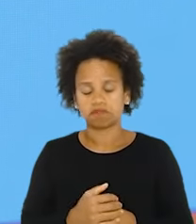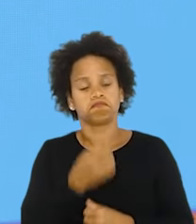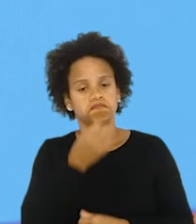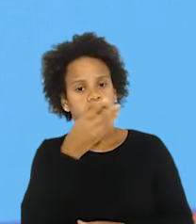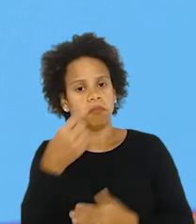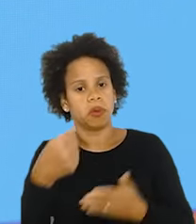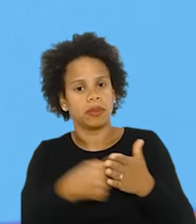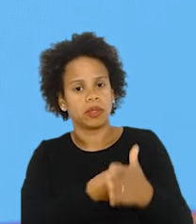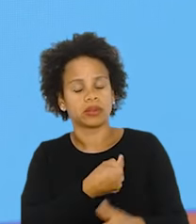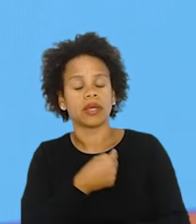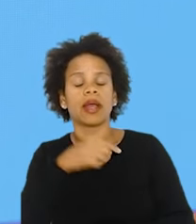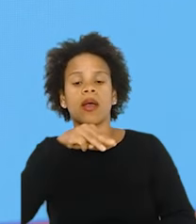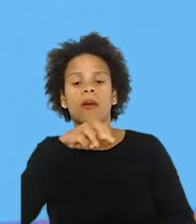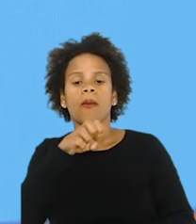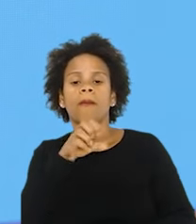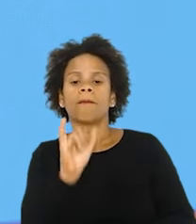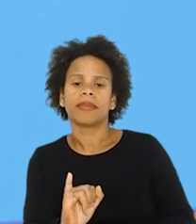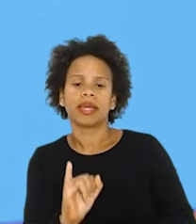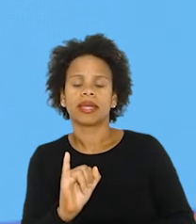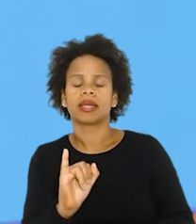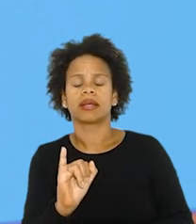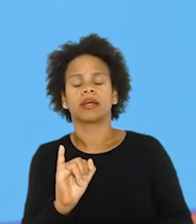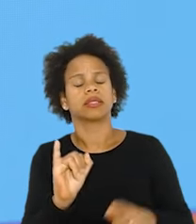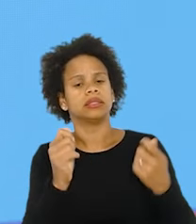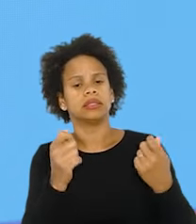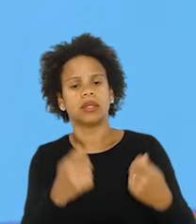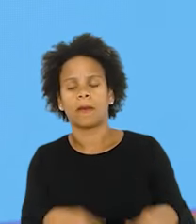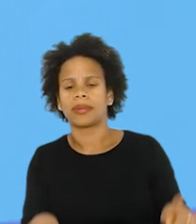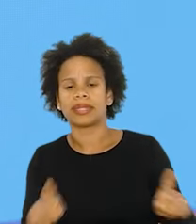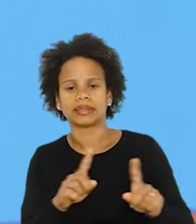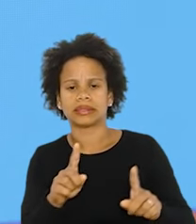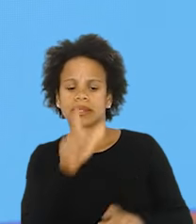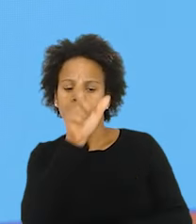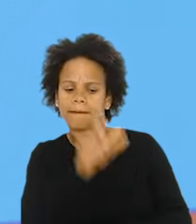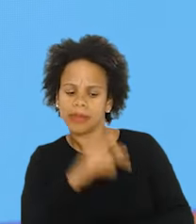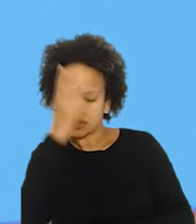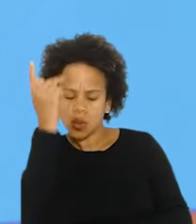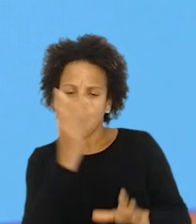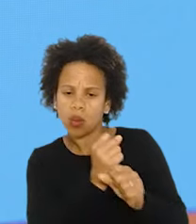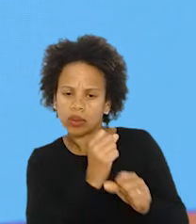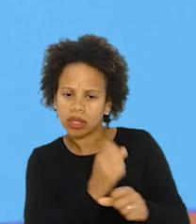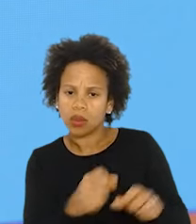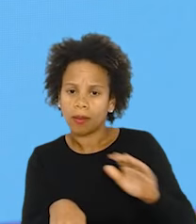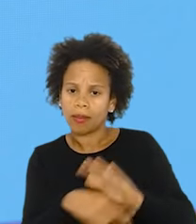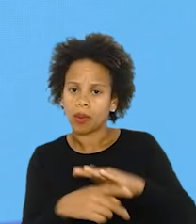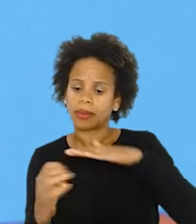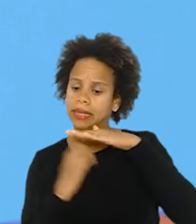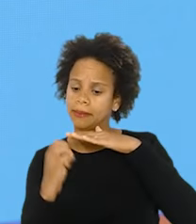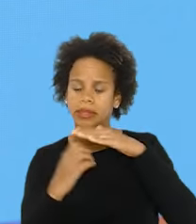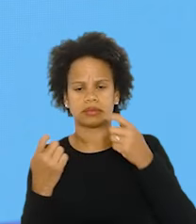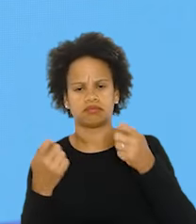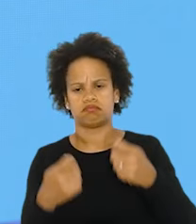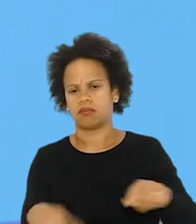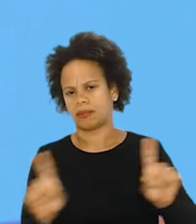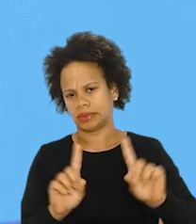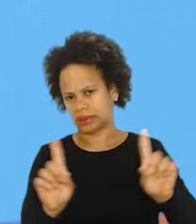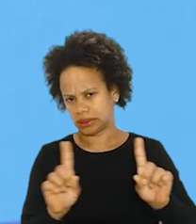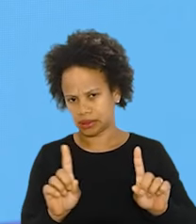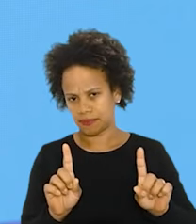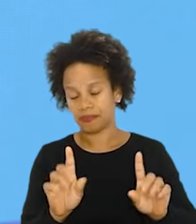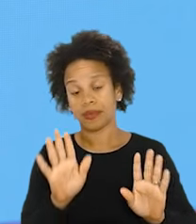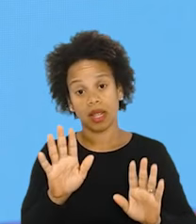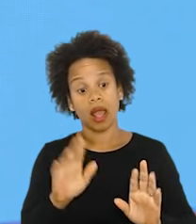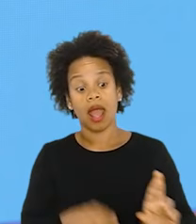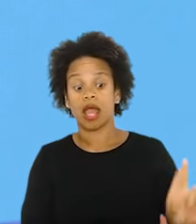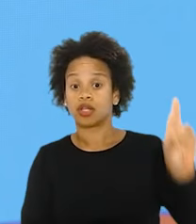já Olha é o meio ele é dispensado do de ter um contador formal para sua empresa dessa forma eh fica sobre a